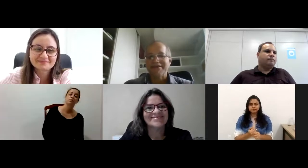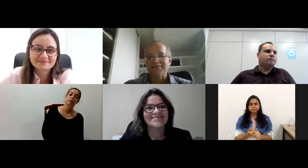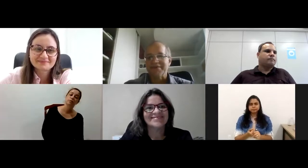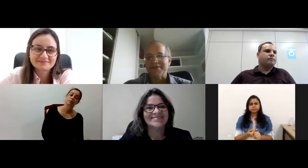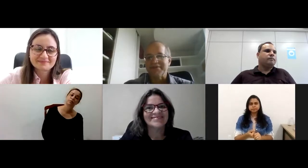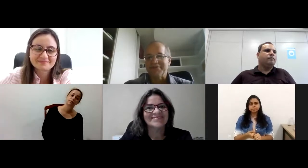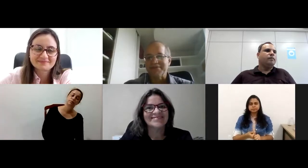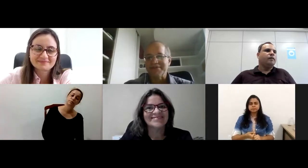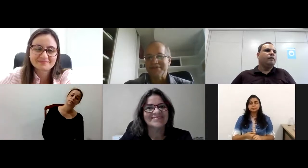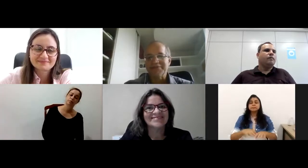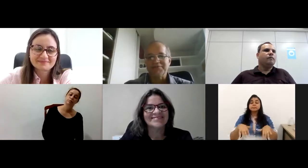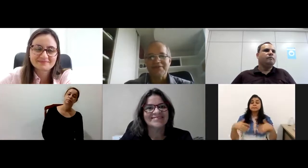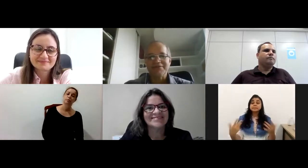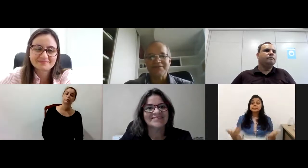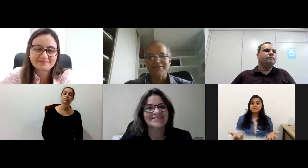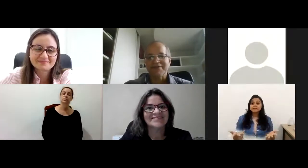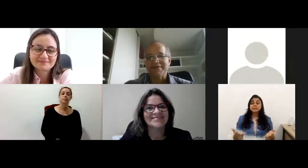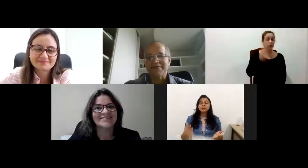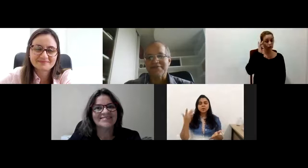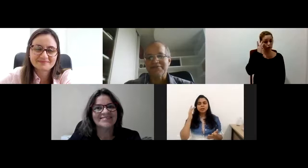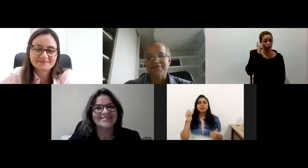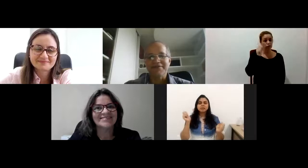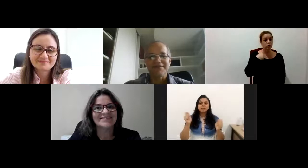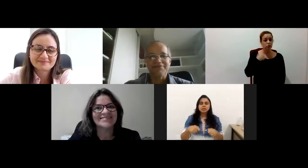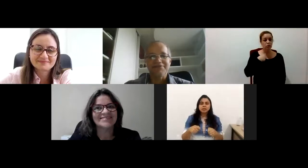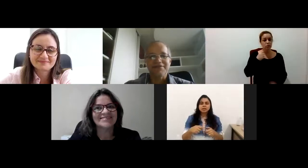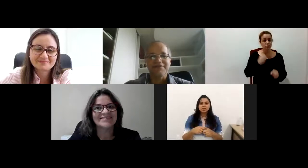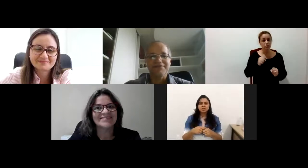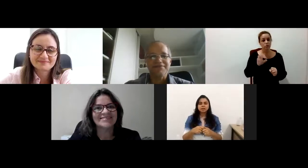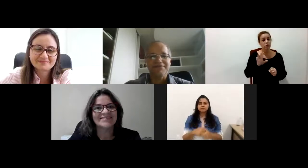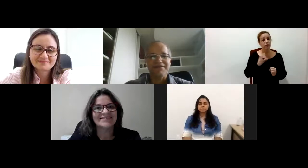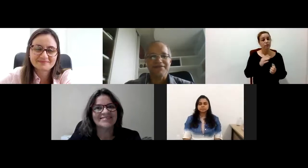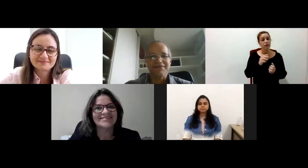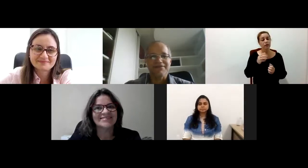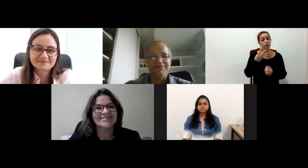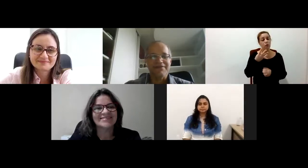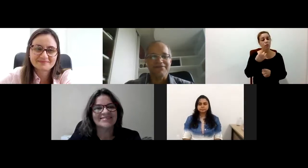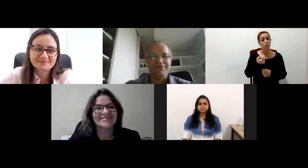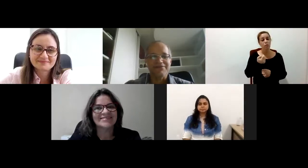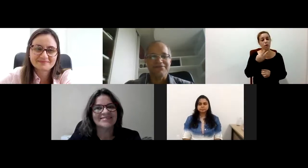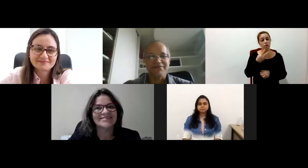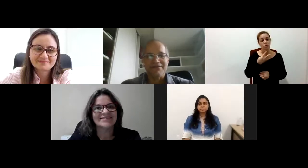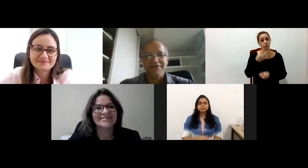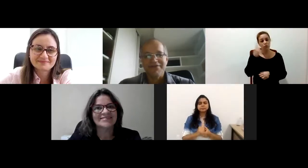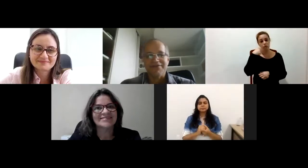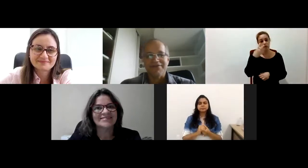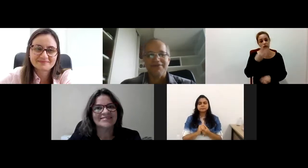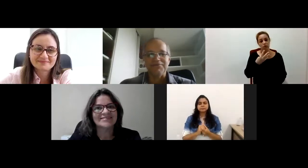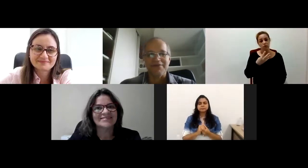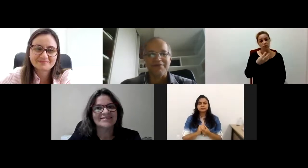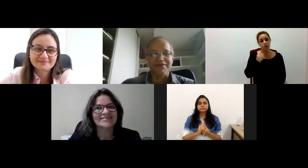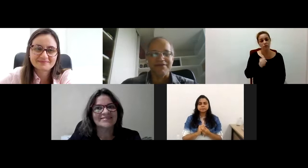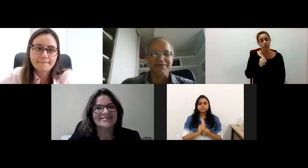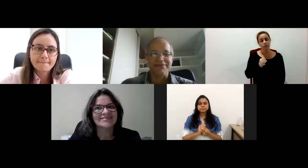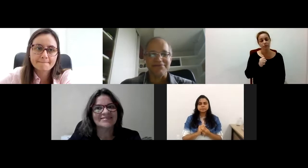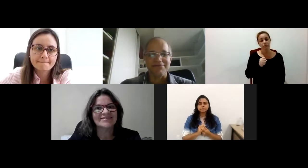bom. Então, Poliana, acho que a gente pode, né? Já vai dar em 4 horas, né? O Jocelyn deve ter ficado preso